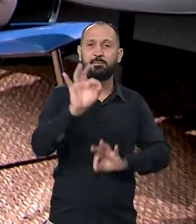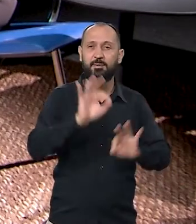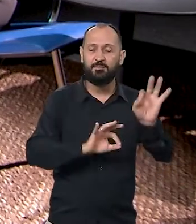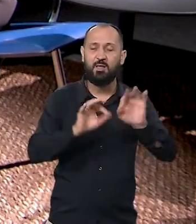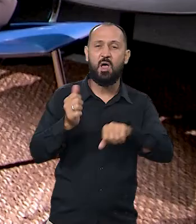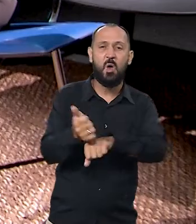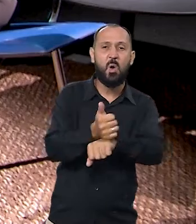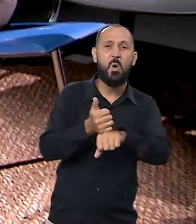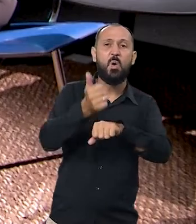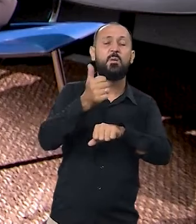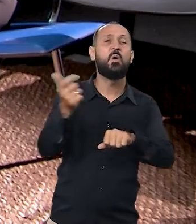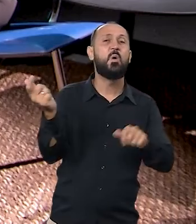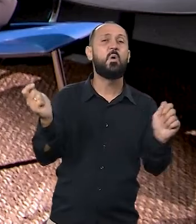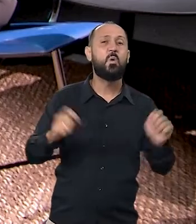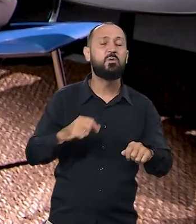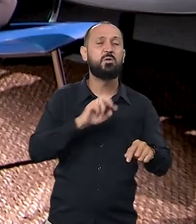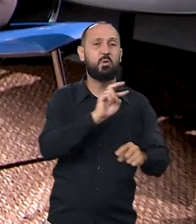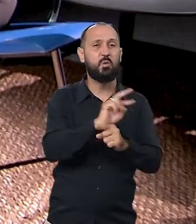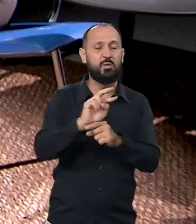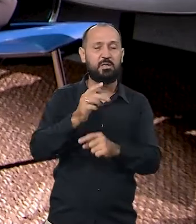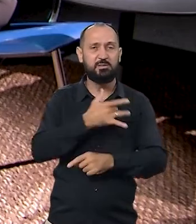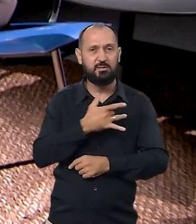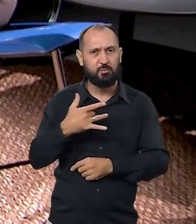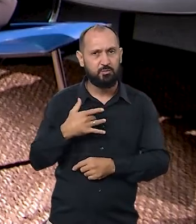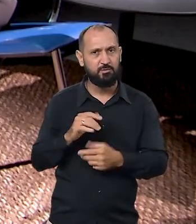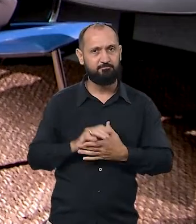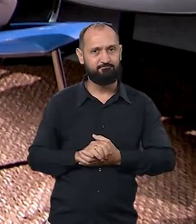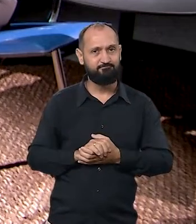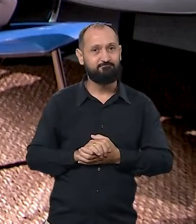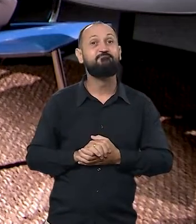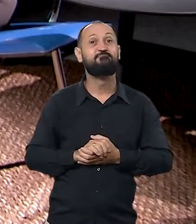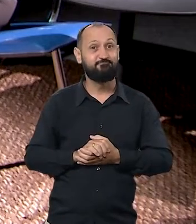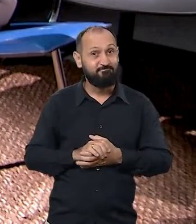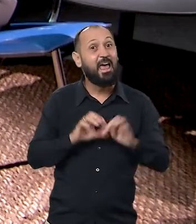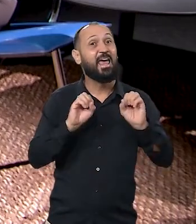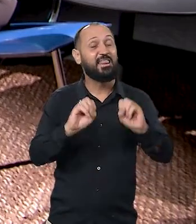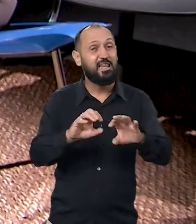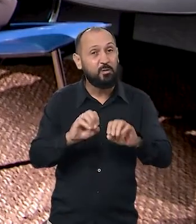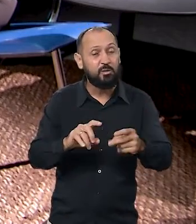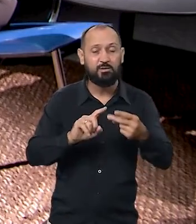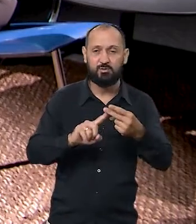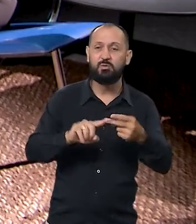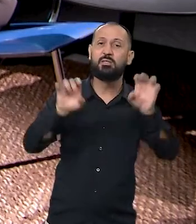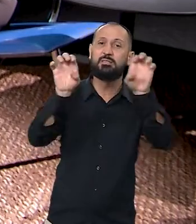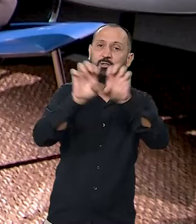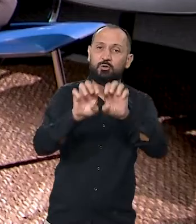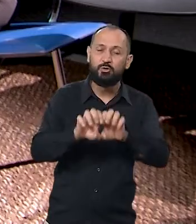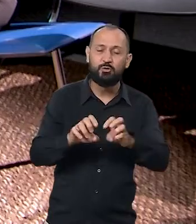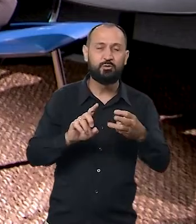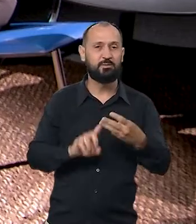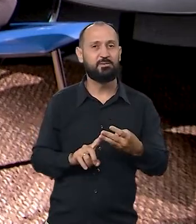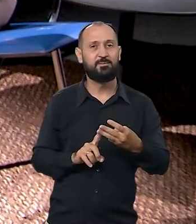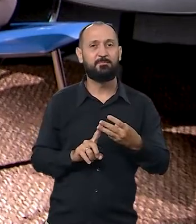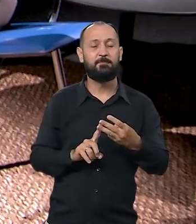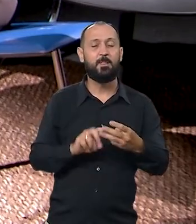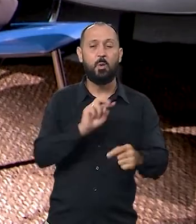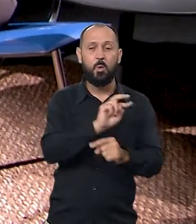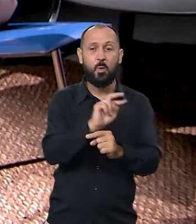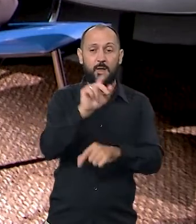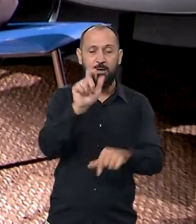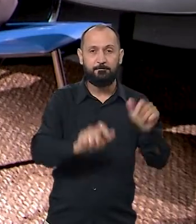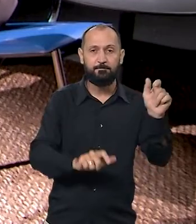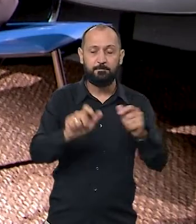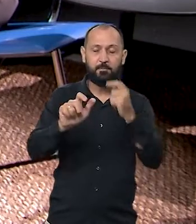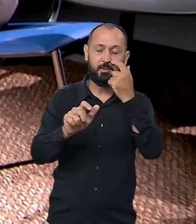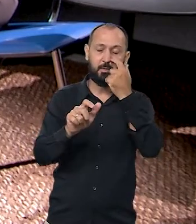mas preparada, qualificada para poder cuidar da saúde, cuidar da educação, cuidar da infraestrutura, cuidar